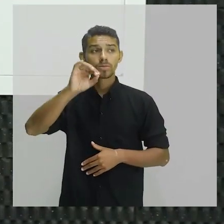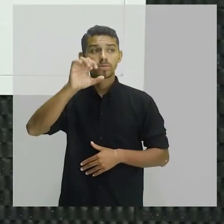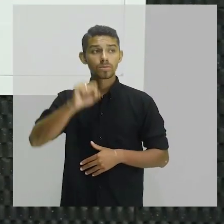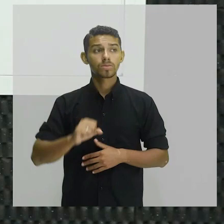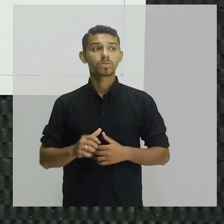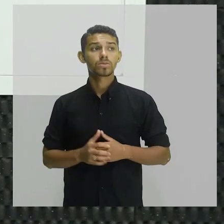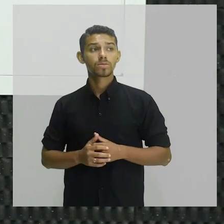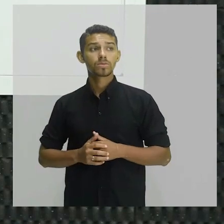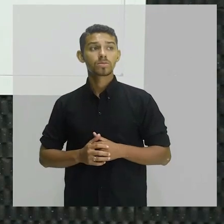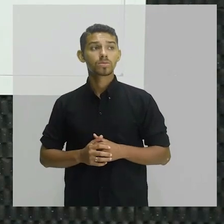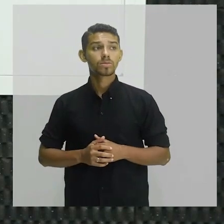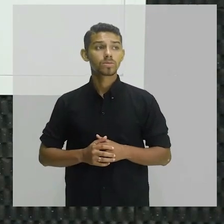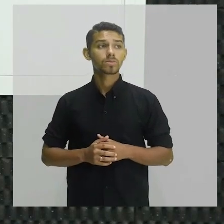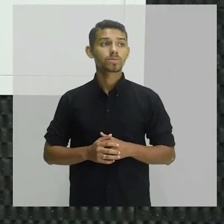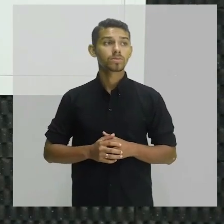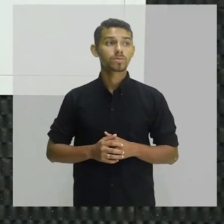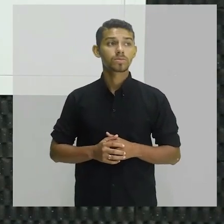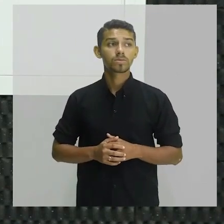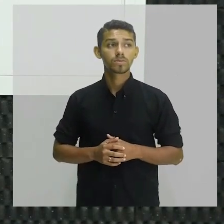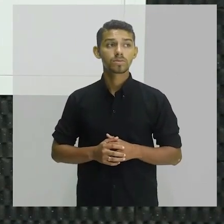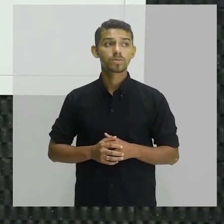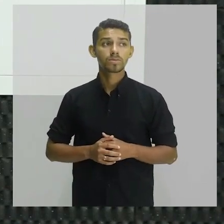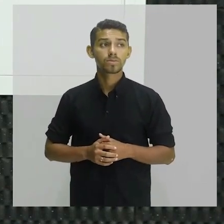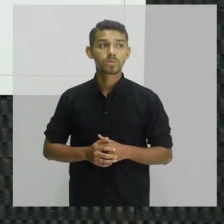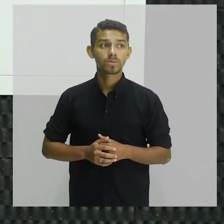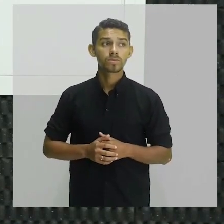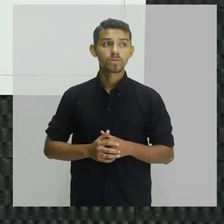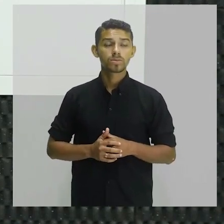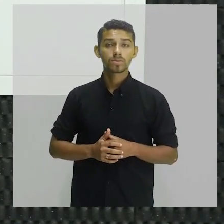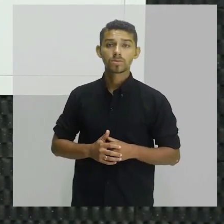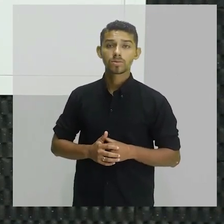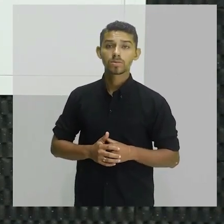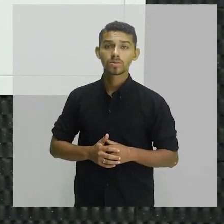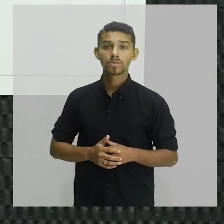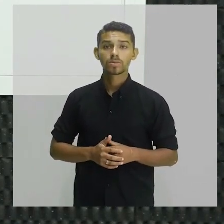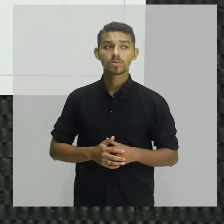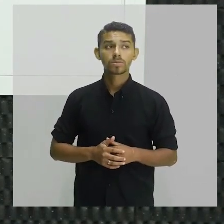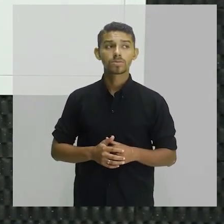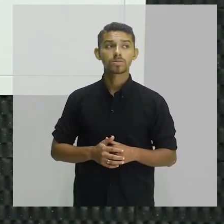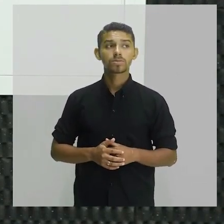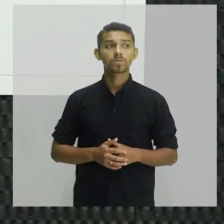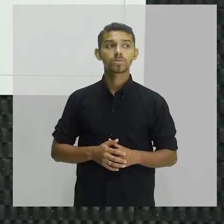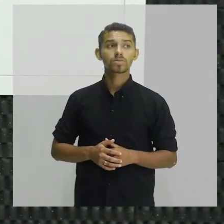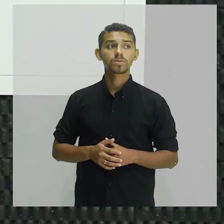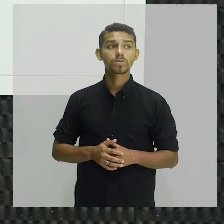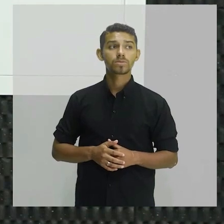né? 200 metros ele percorreu